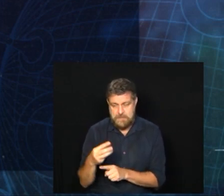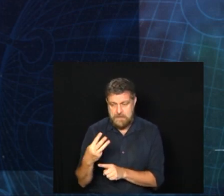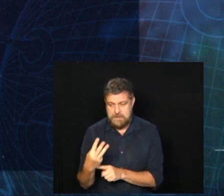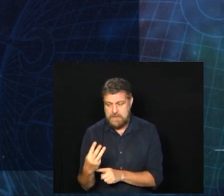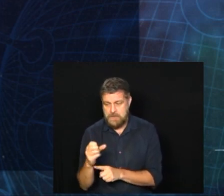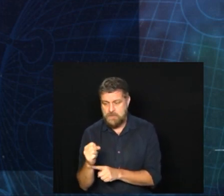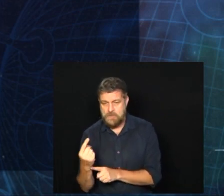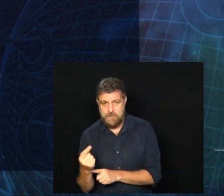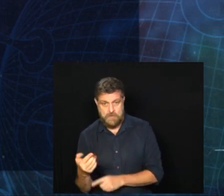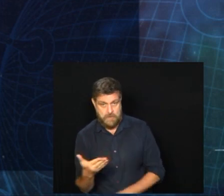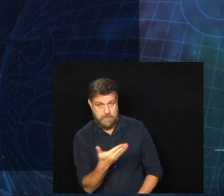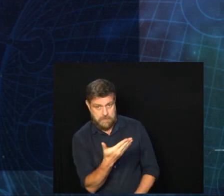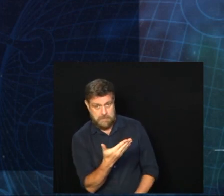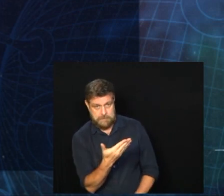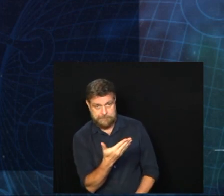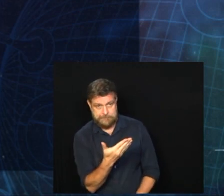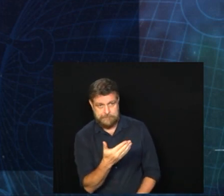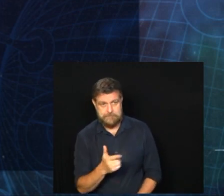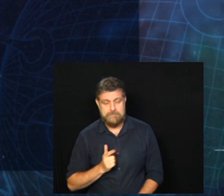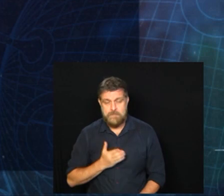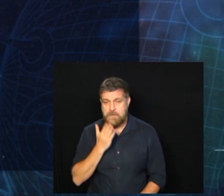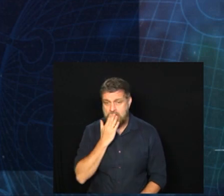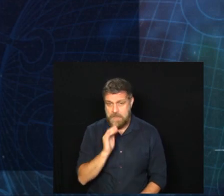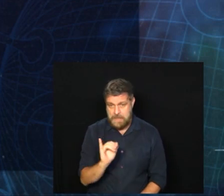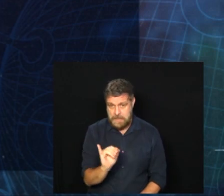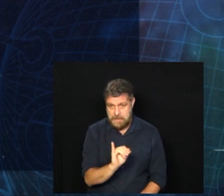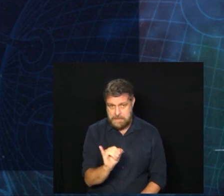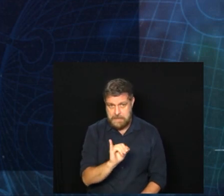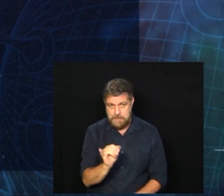136.381 casos já registrados. Indaiatuba,